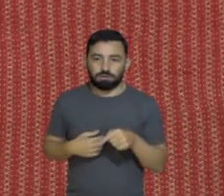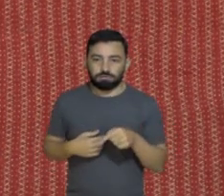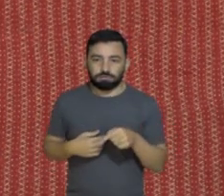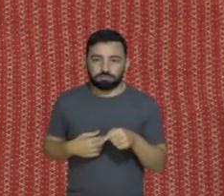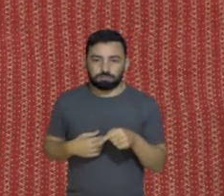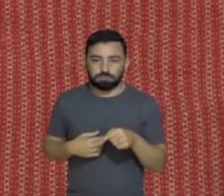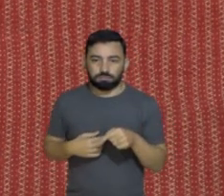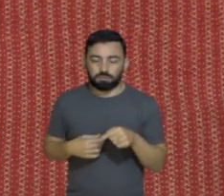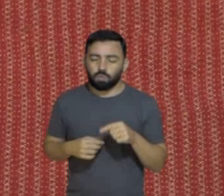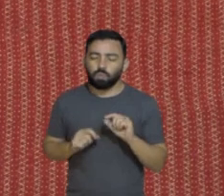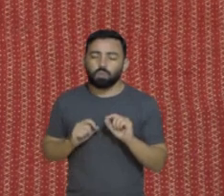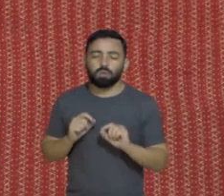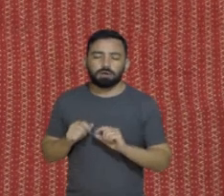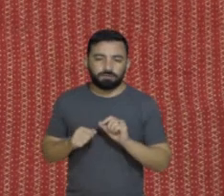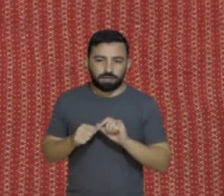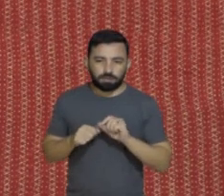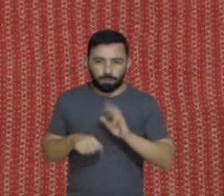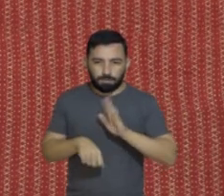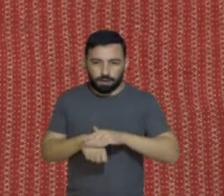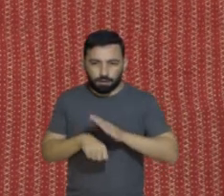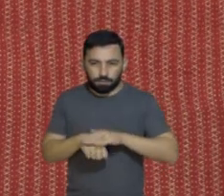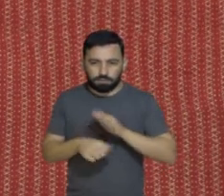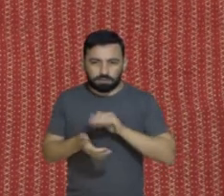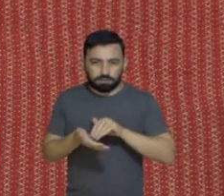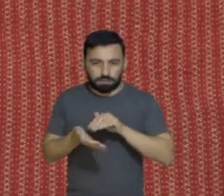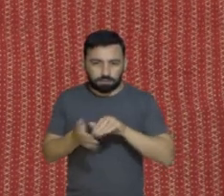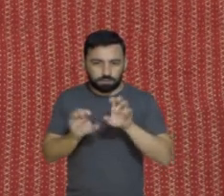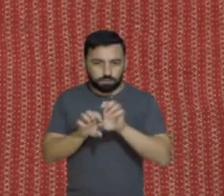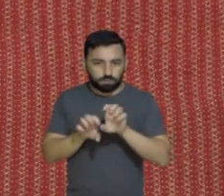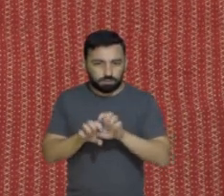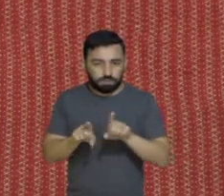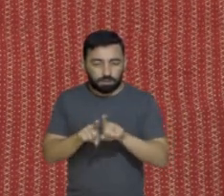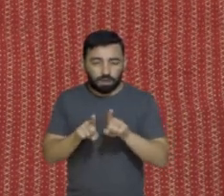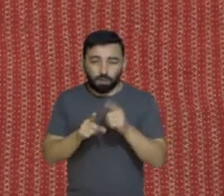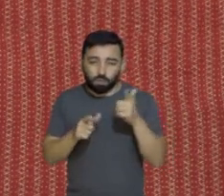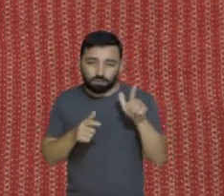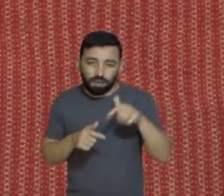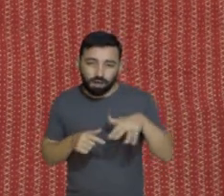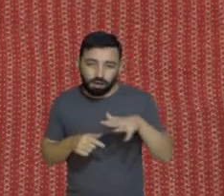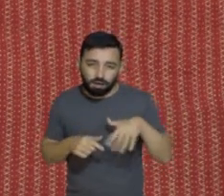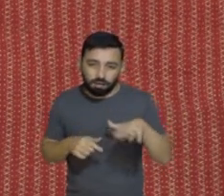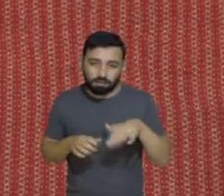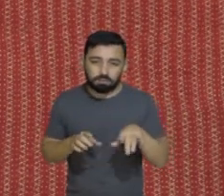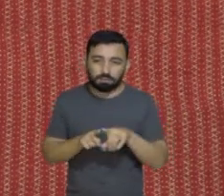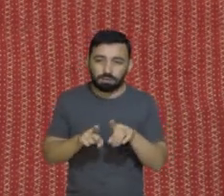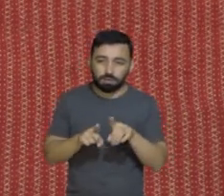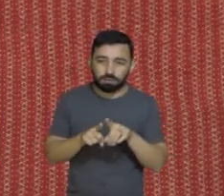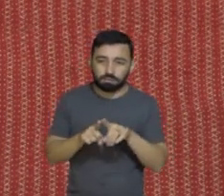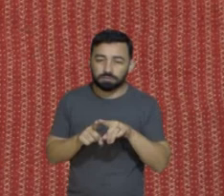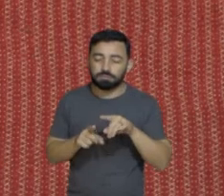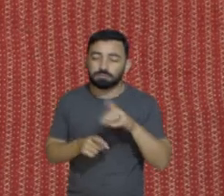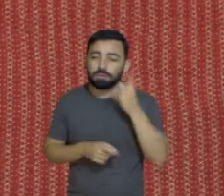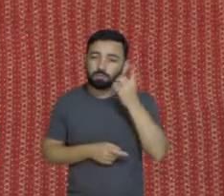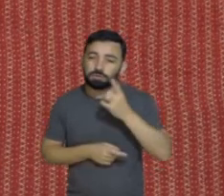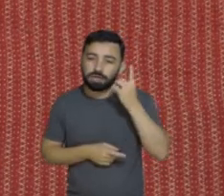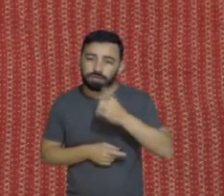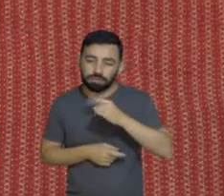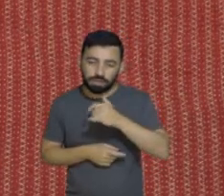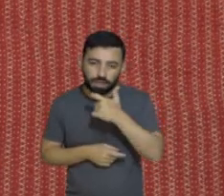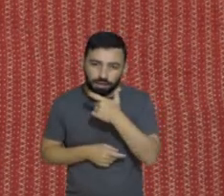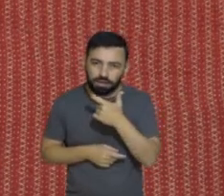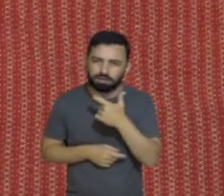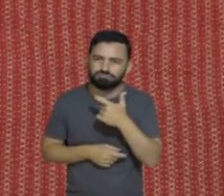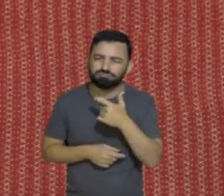sendo realizado na Secretaria de Infraestrutura e em outras áreas também, pelo deputado Jerry, pela sua equipe, que está trabalhando,